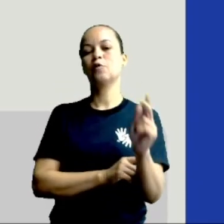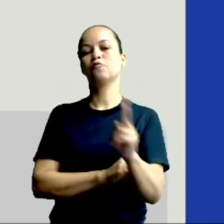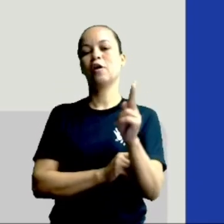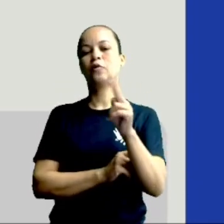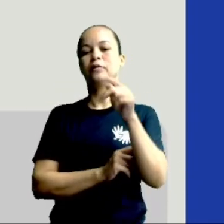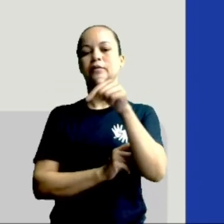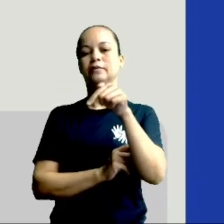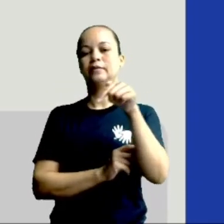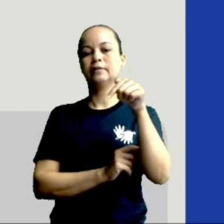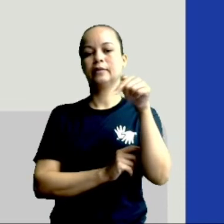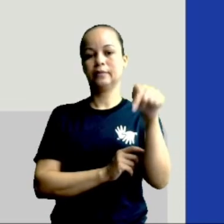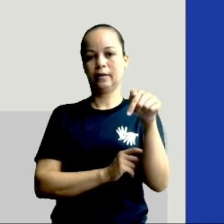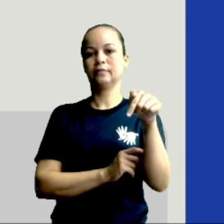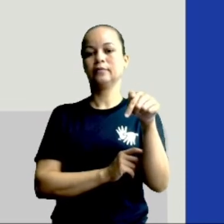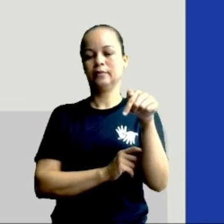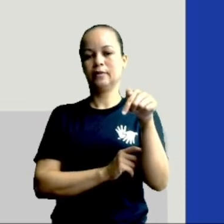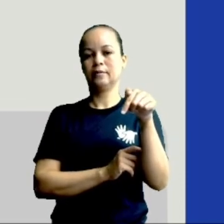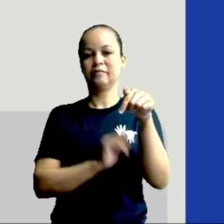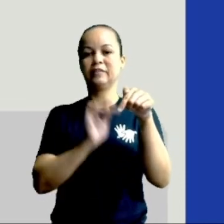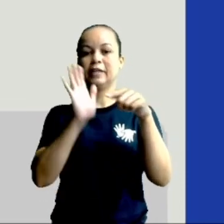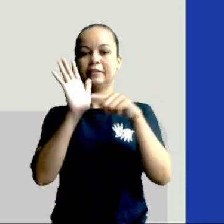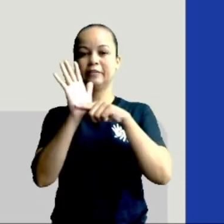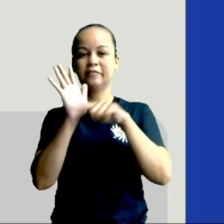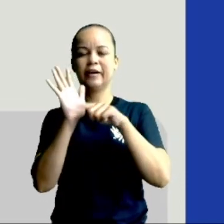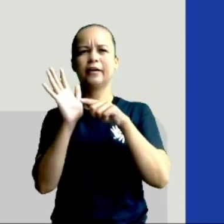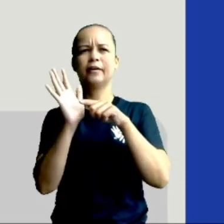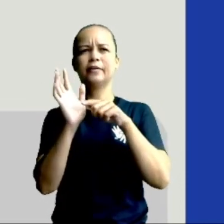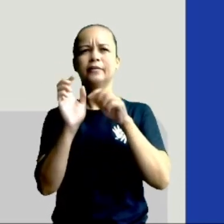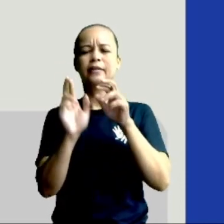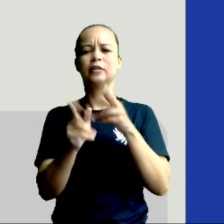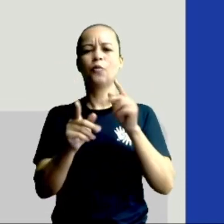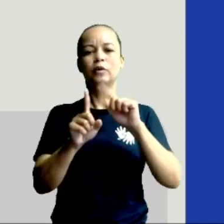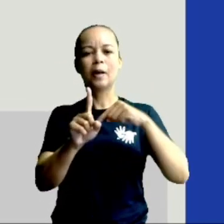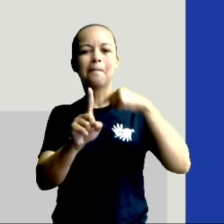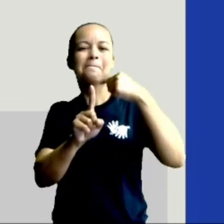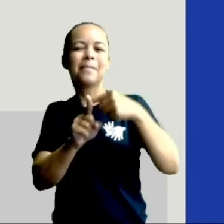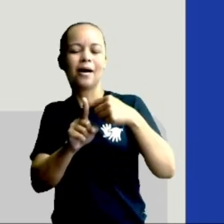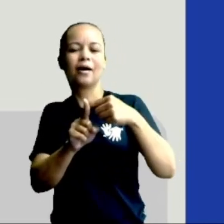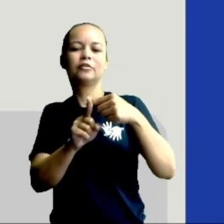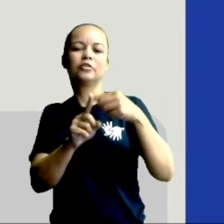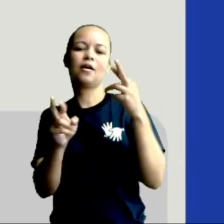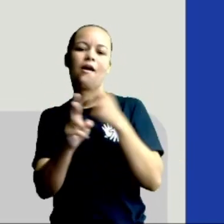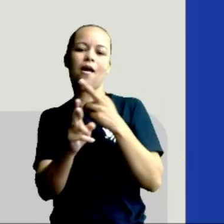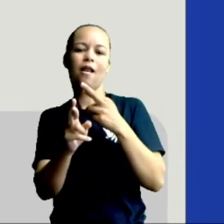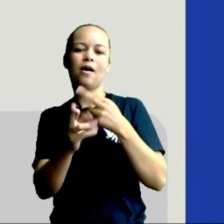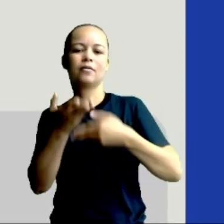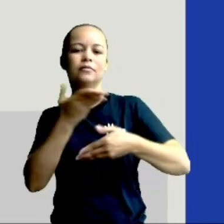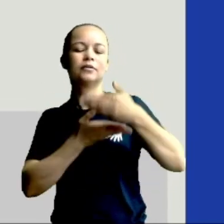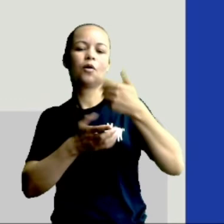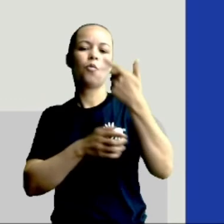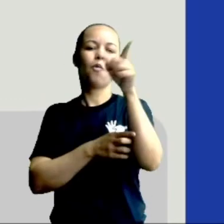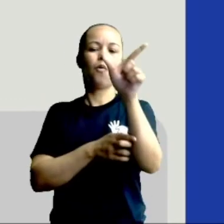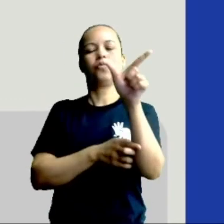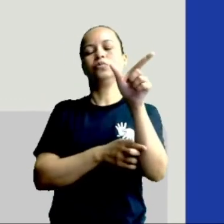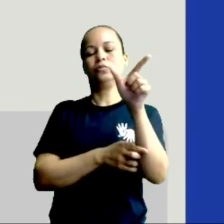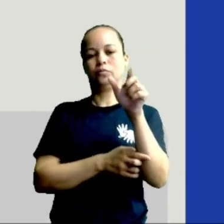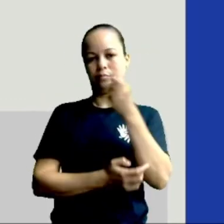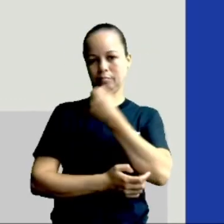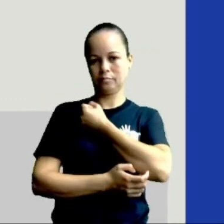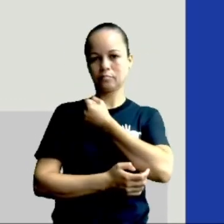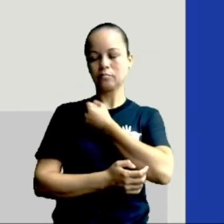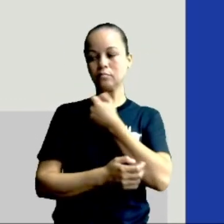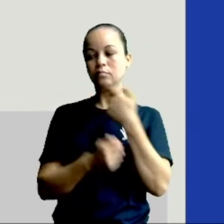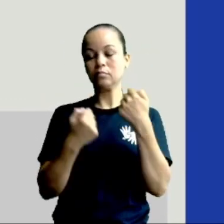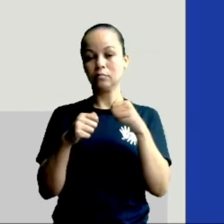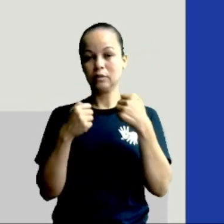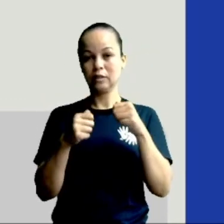de 77 para fazer a diferença de quanto foi a mais em relação a um outro número, tá? Isso aqui eu